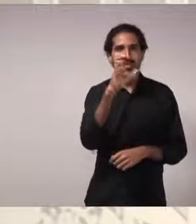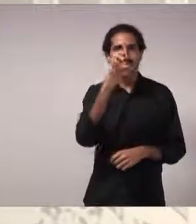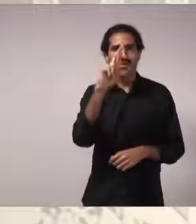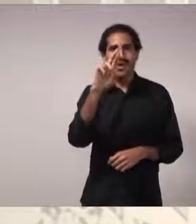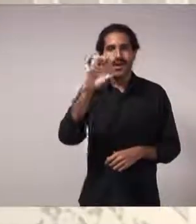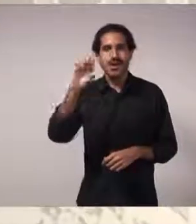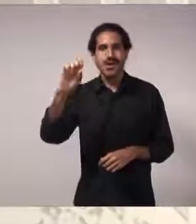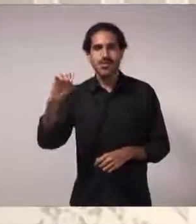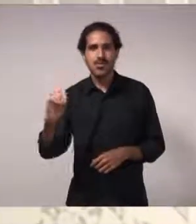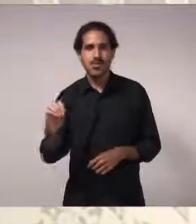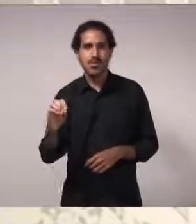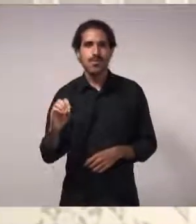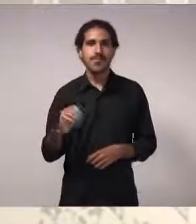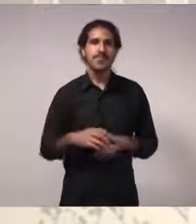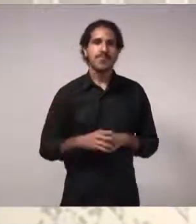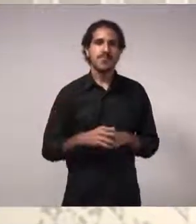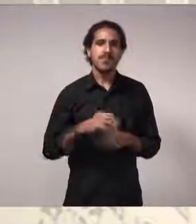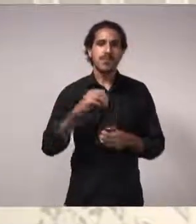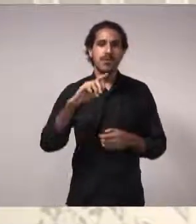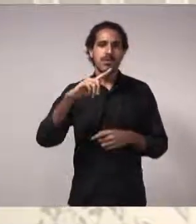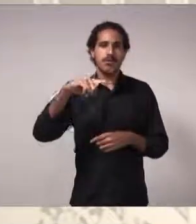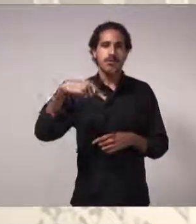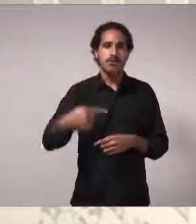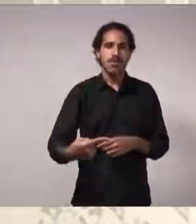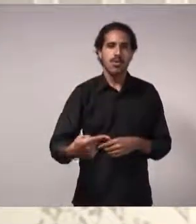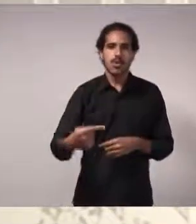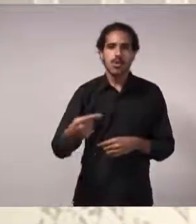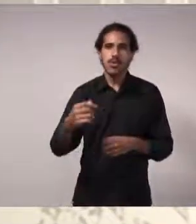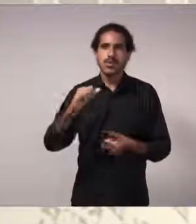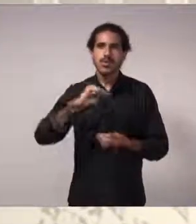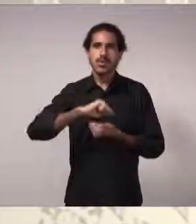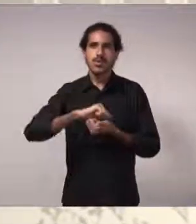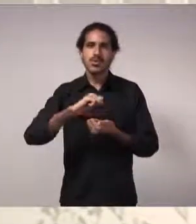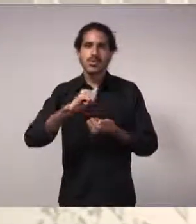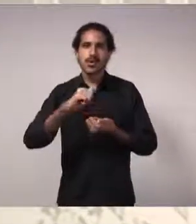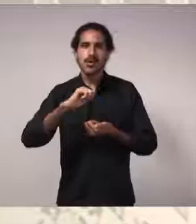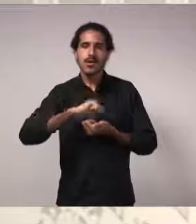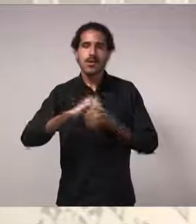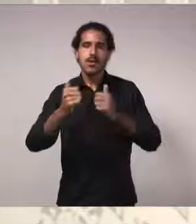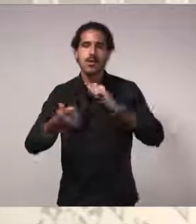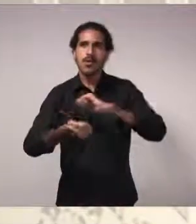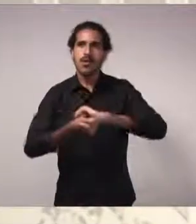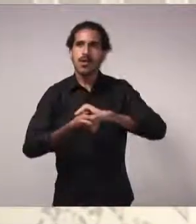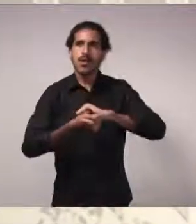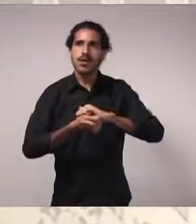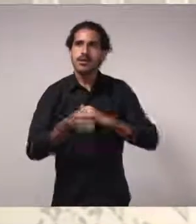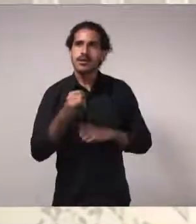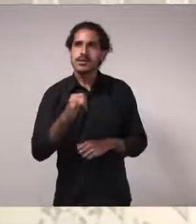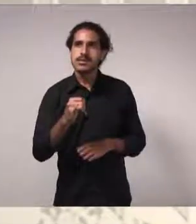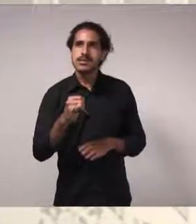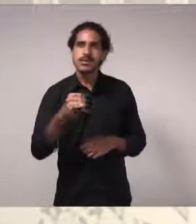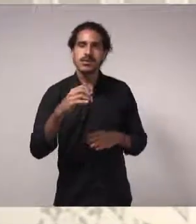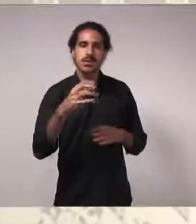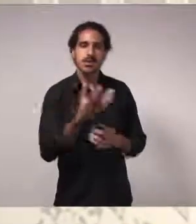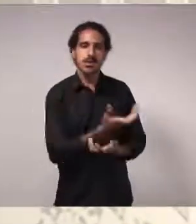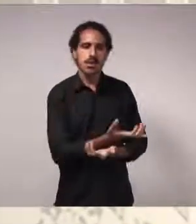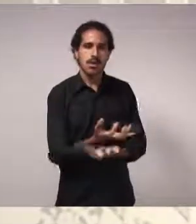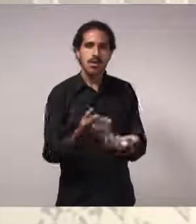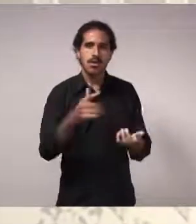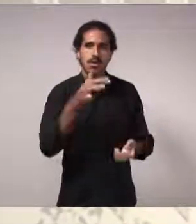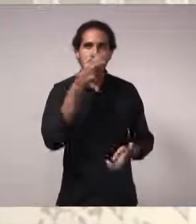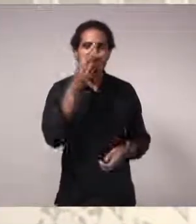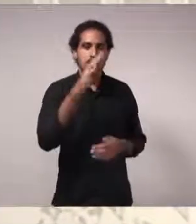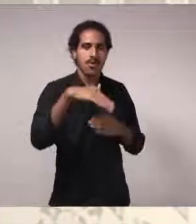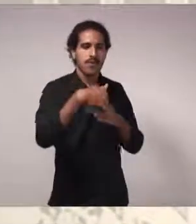provocou um grande impacto, a suspensão da irrigação dos gramados na época da estiagem. O último gramado, que ainda era molhado, em frente ao